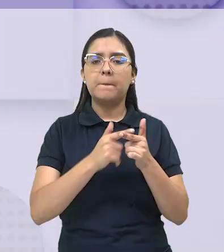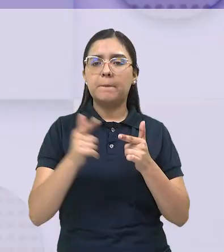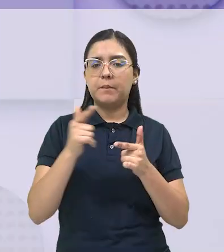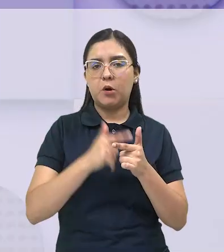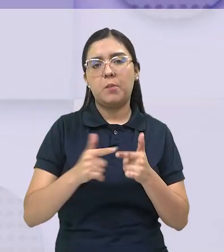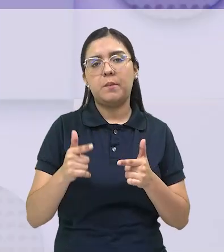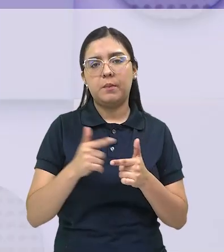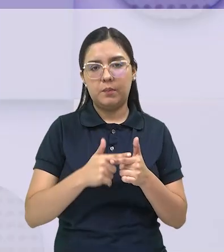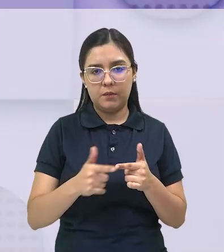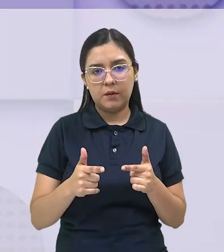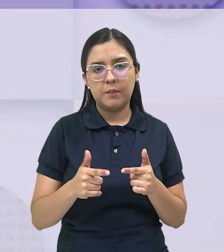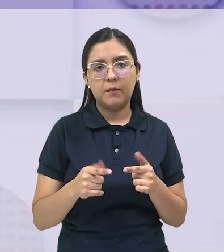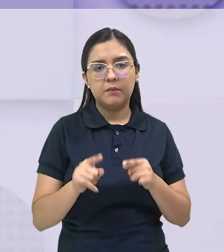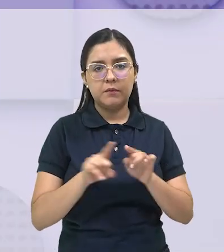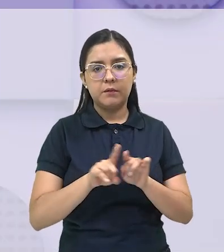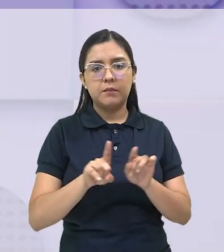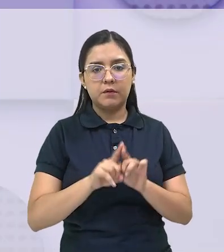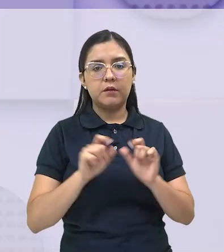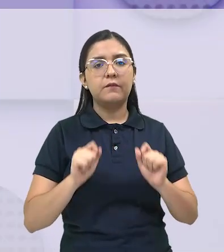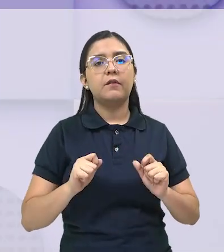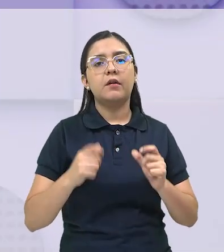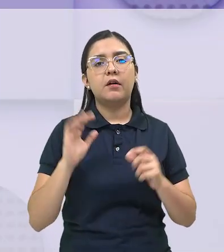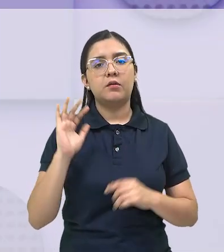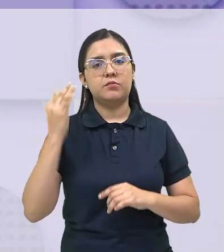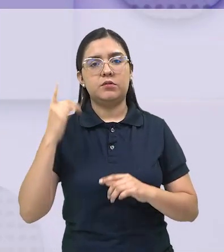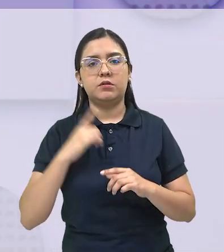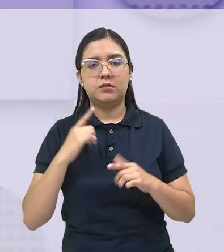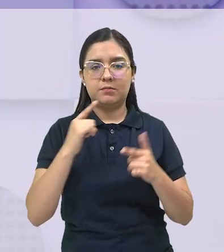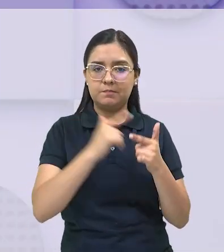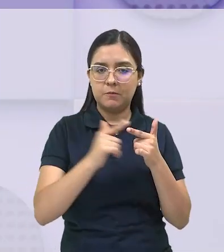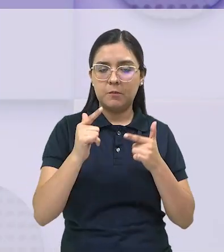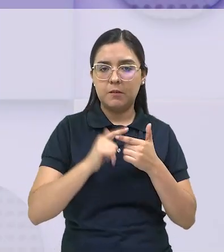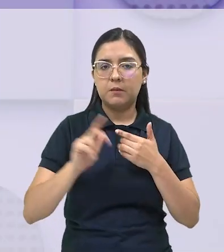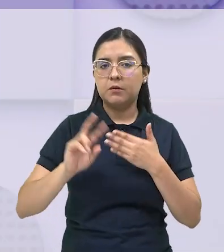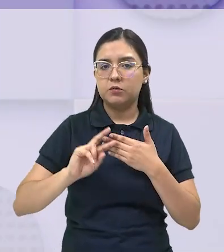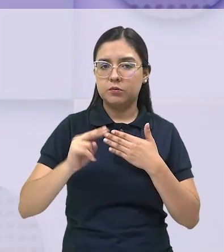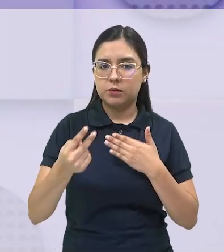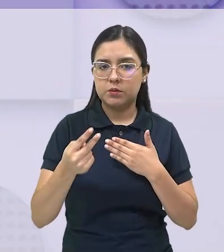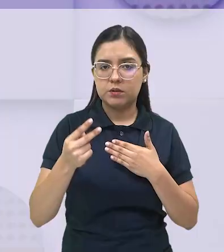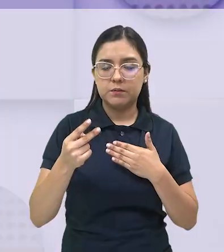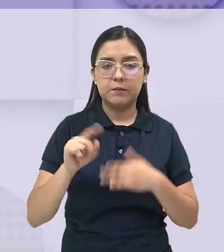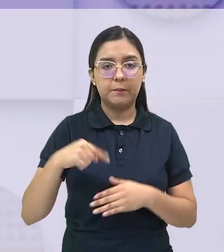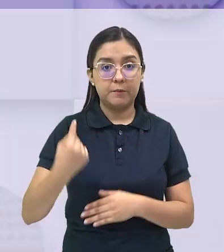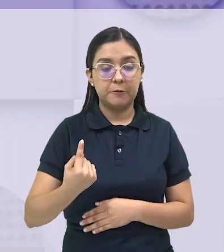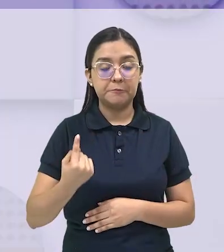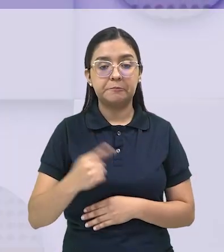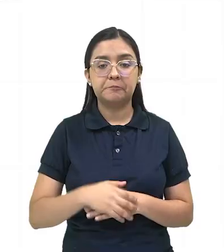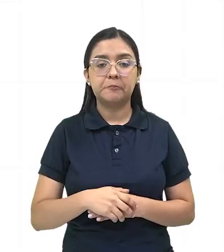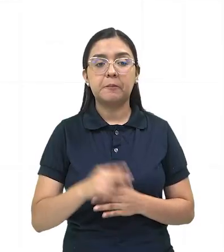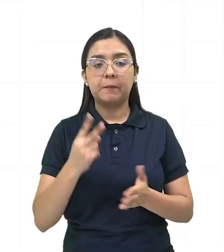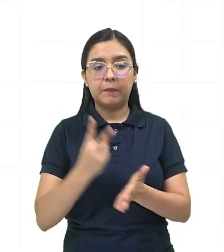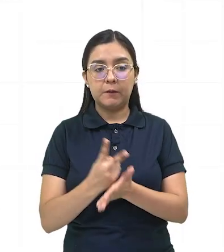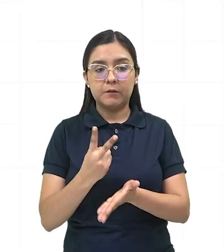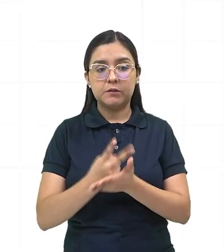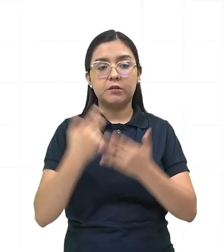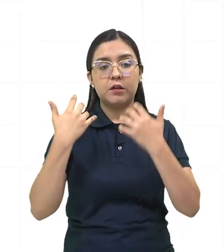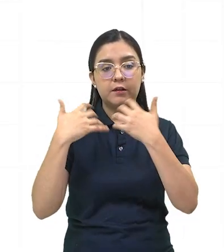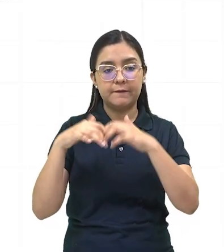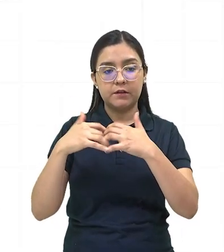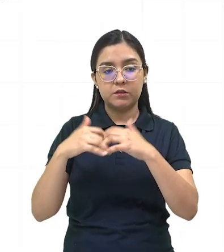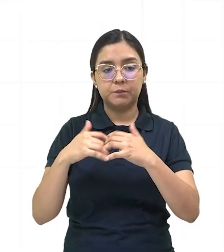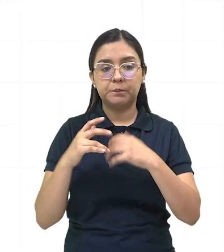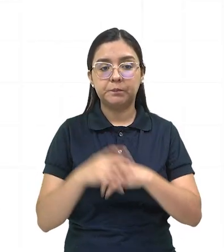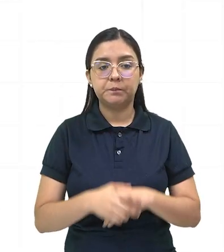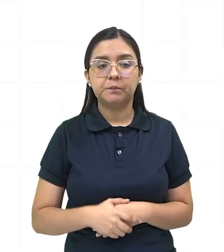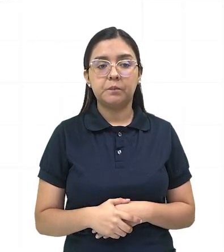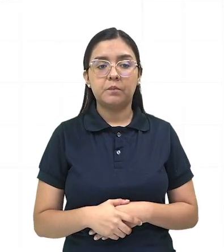uma situação que vai me causar complicação. Vamos continuar aí nessa nossa reflexão.